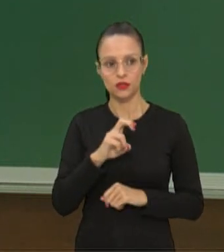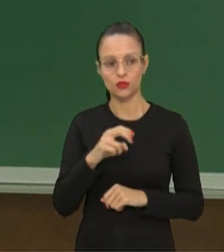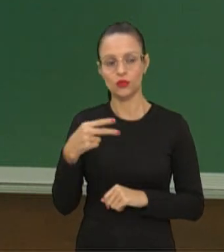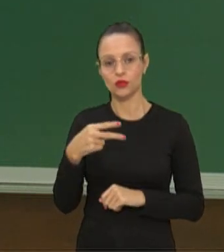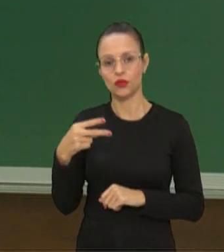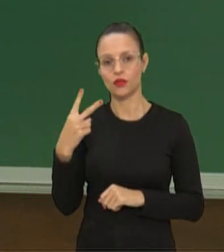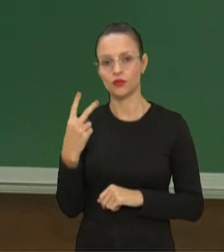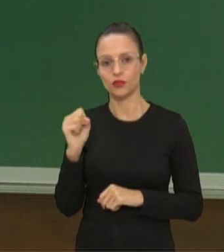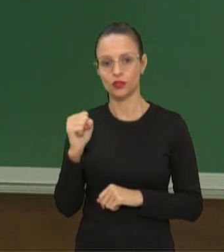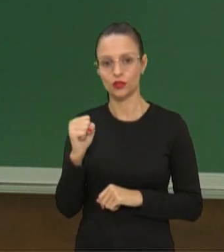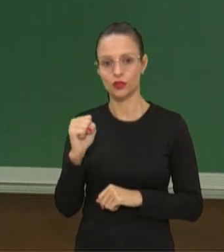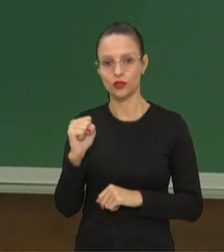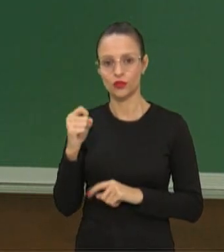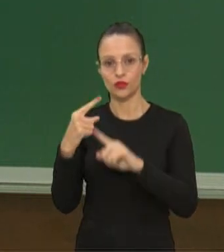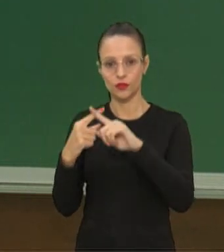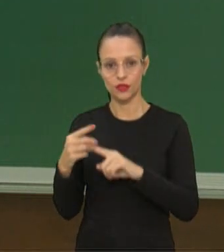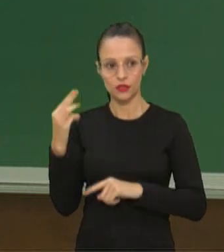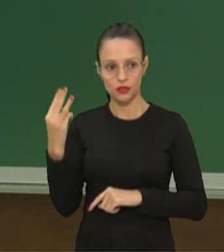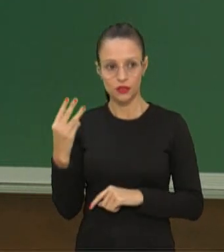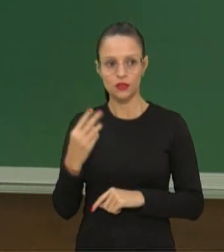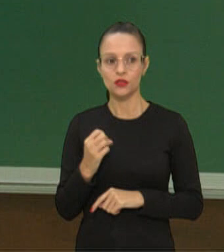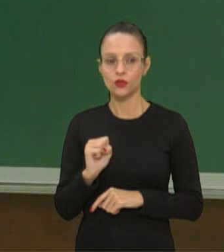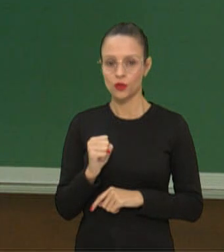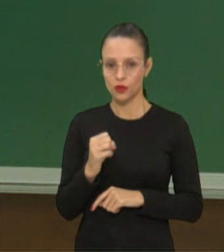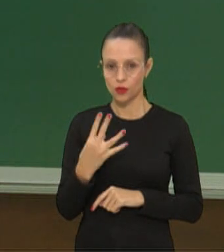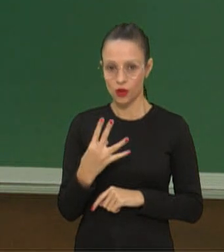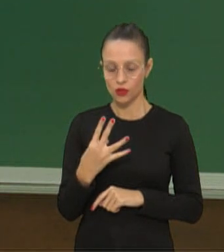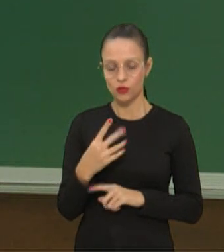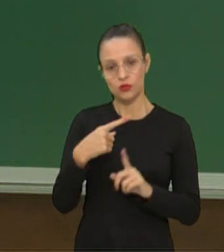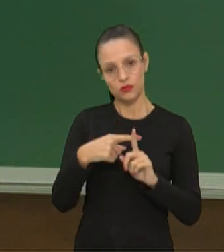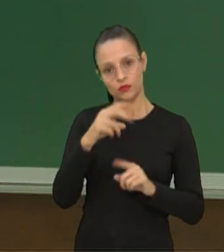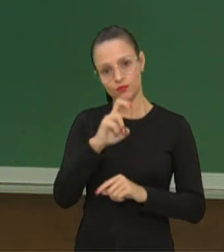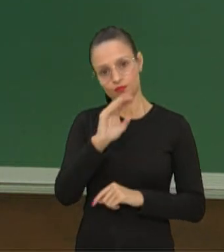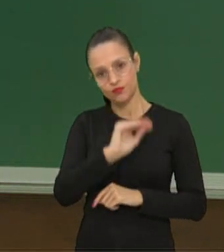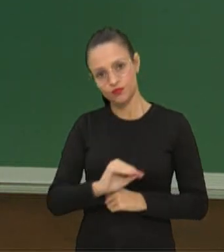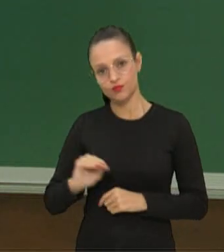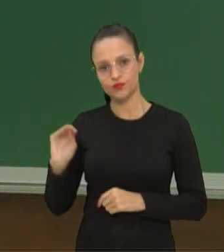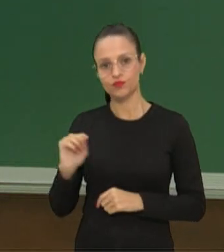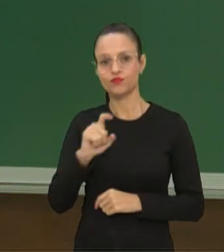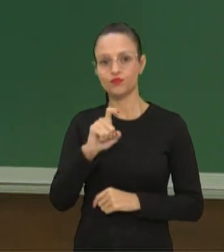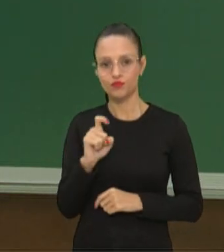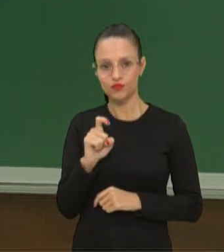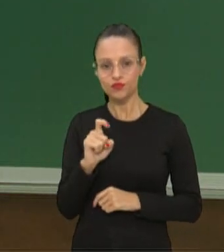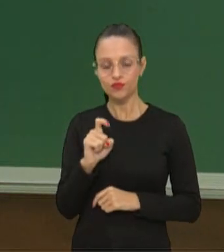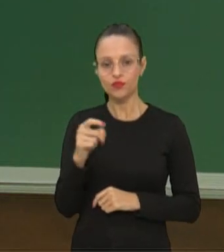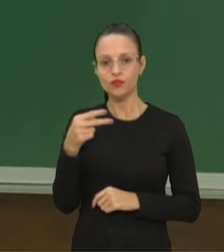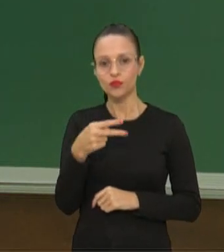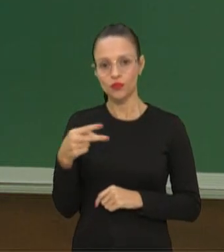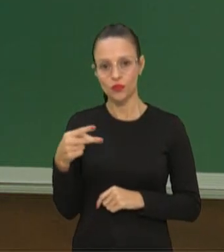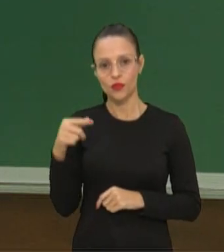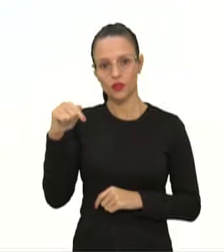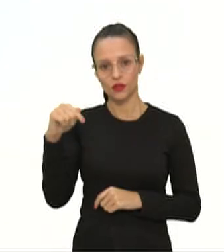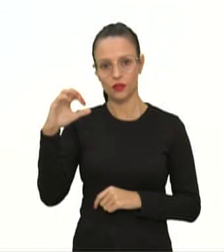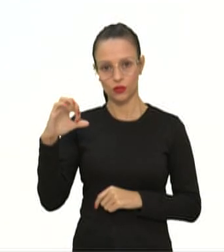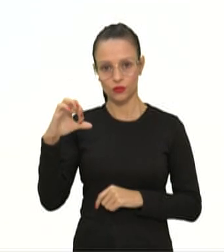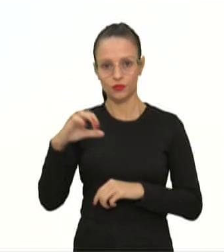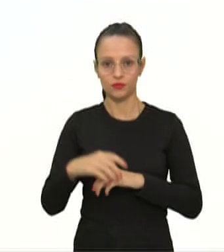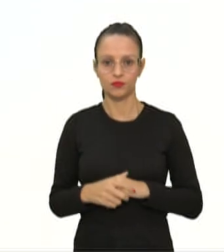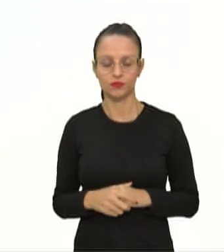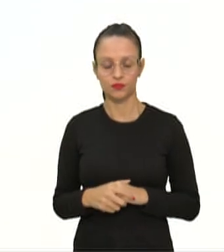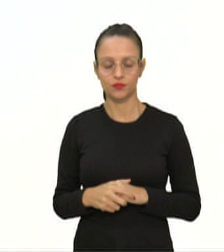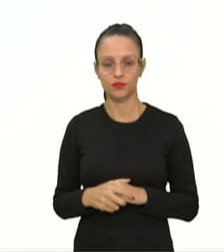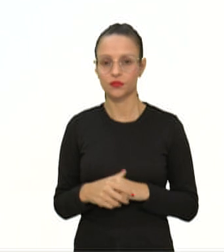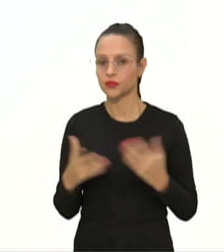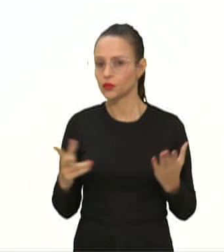3, que dá 84. O mais 5 passa para o outro lado, menos 5. X igual a quanto? 79.